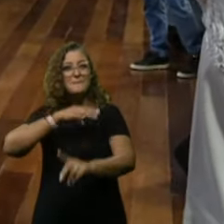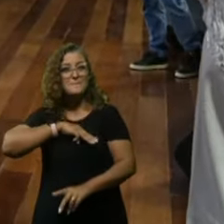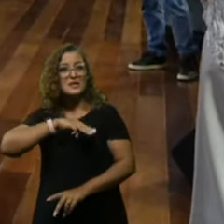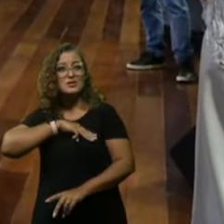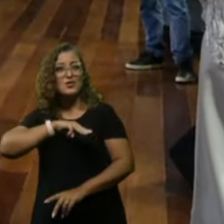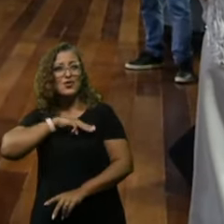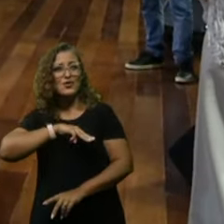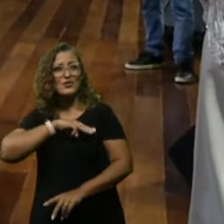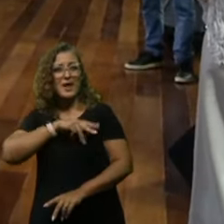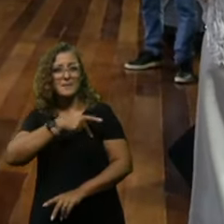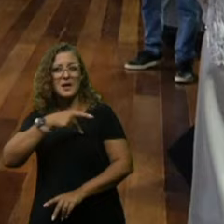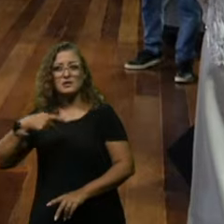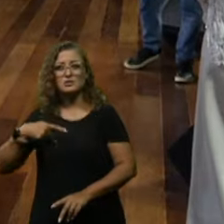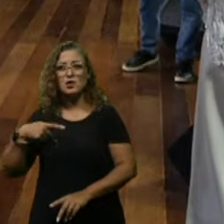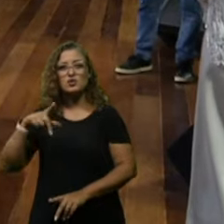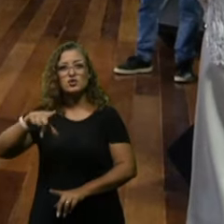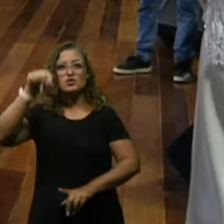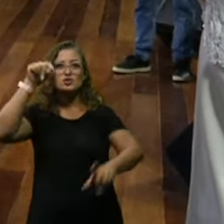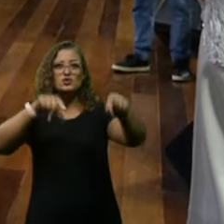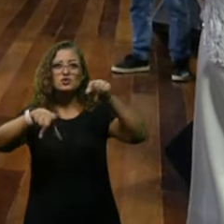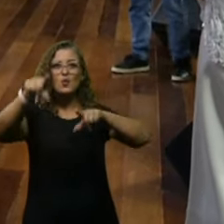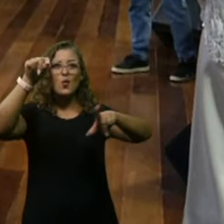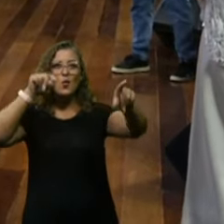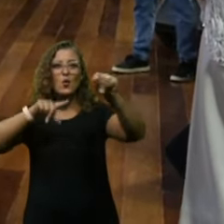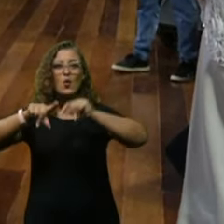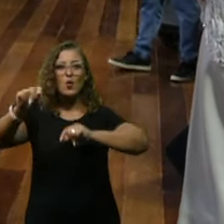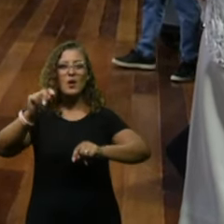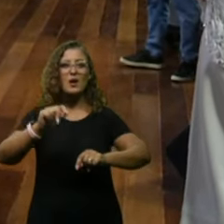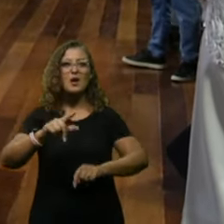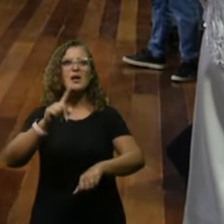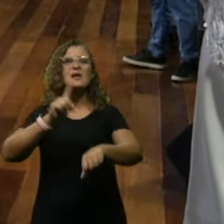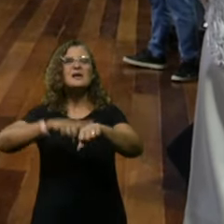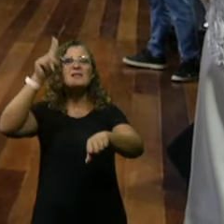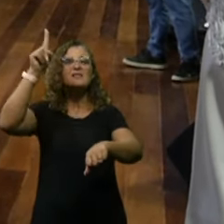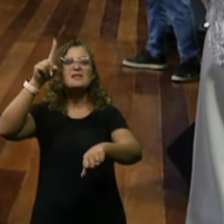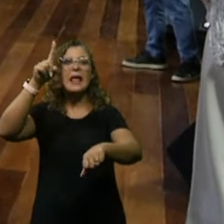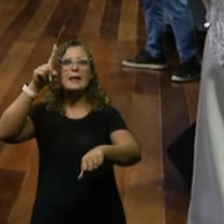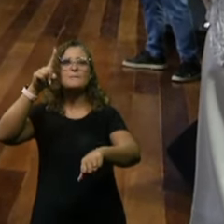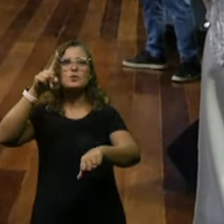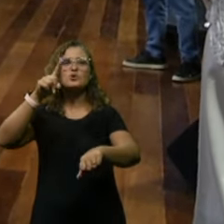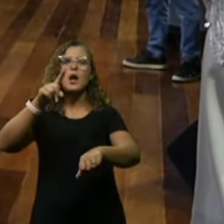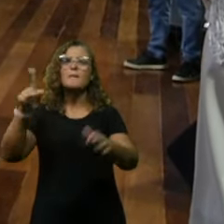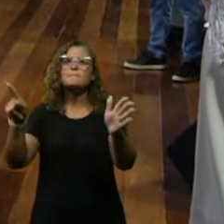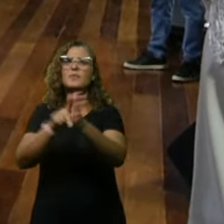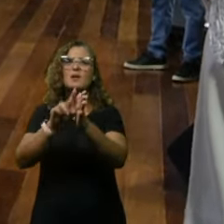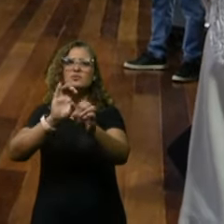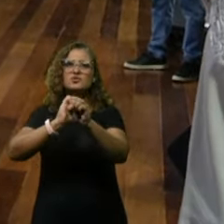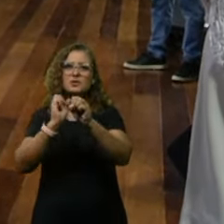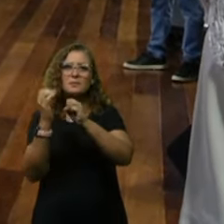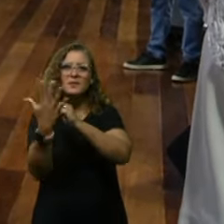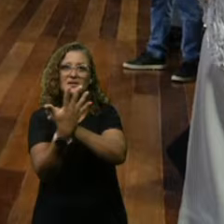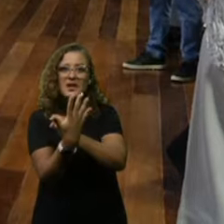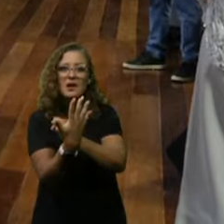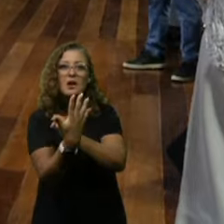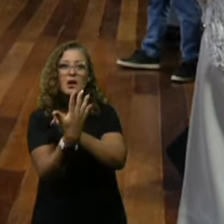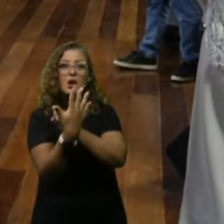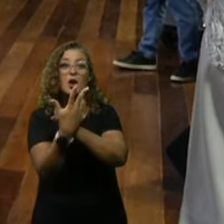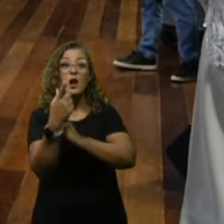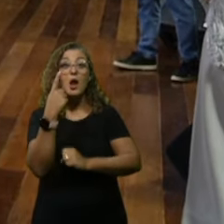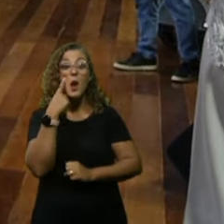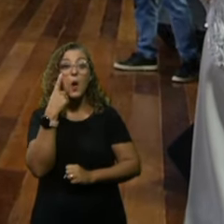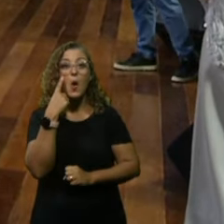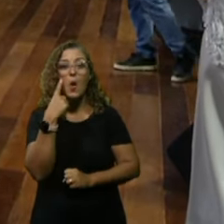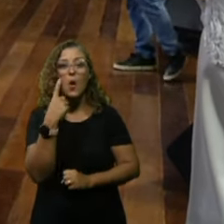levantados nós estamos em tempo de pandemia com que pastores e missionários nos vimos ontem quando os